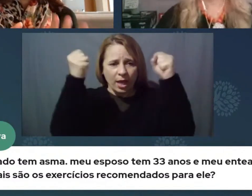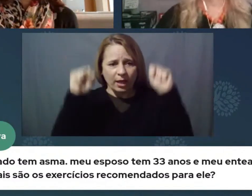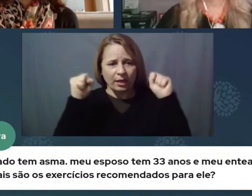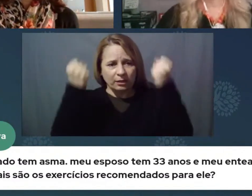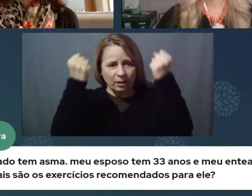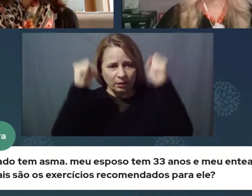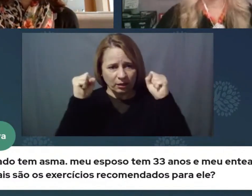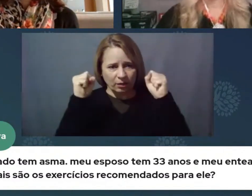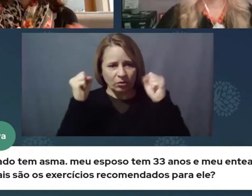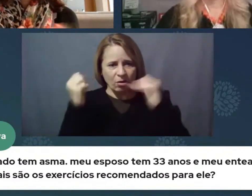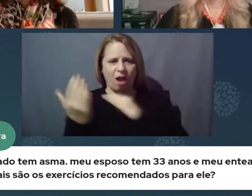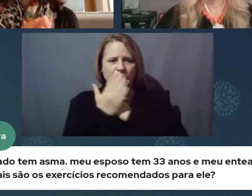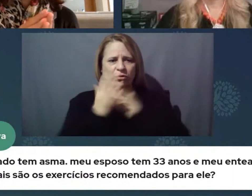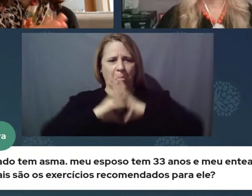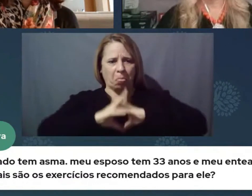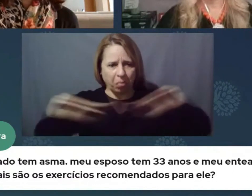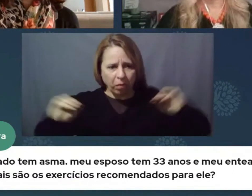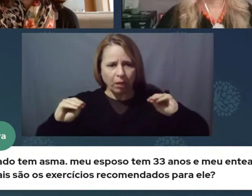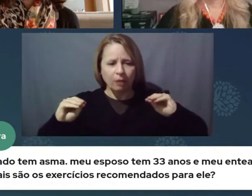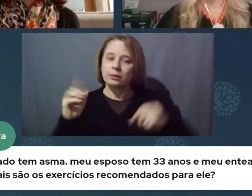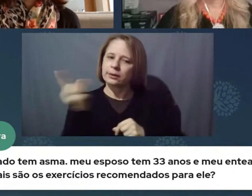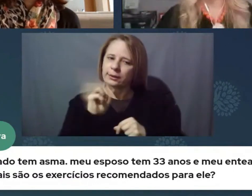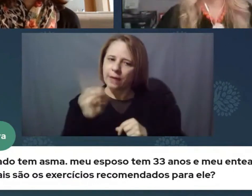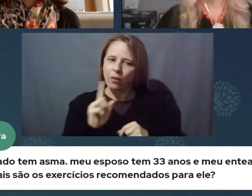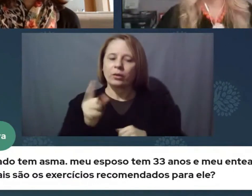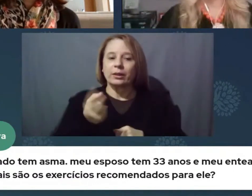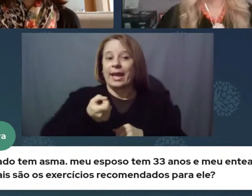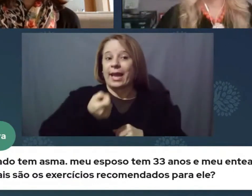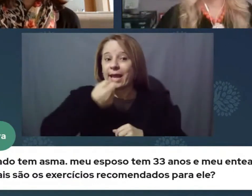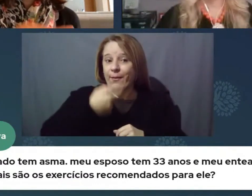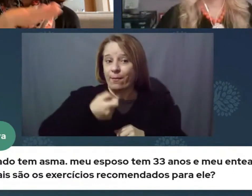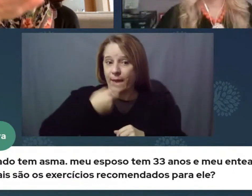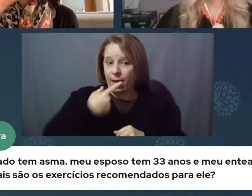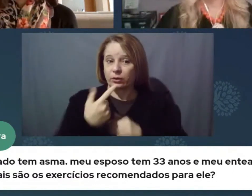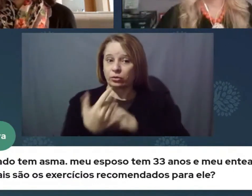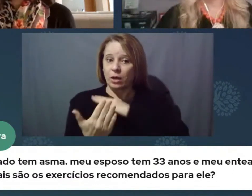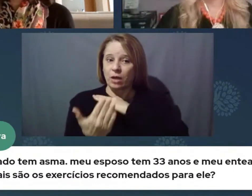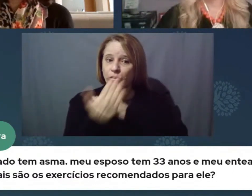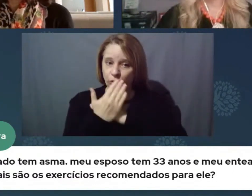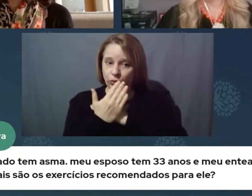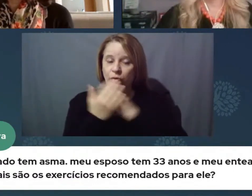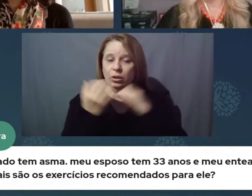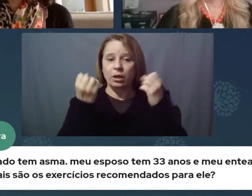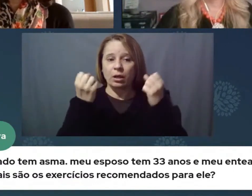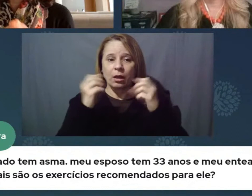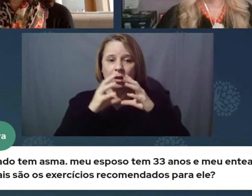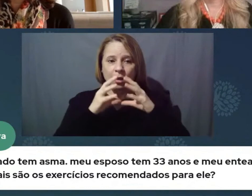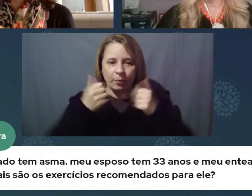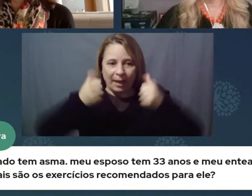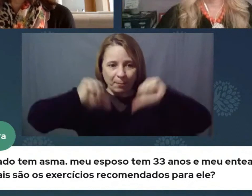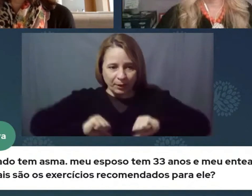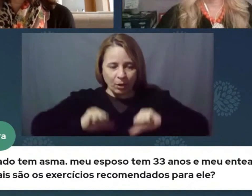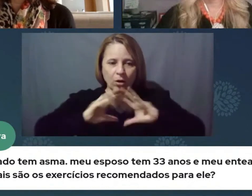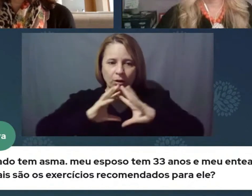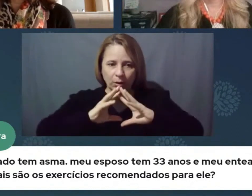de ter crises. Existe medicação para que eles deixem de ter crises, e o exercício físico, esse que